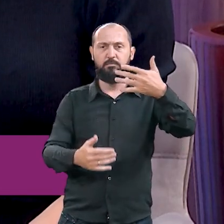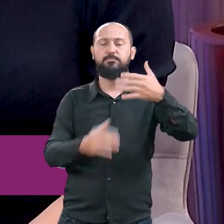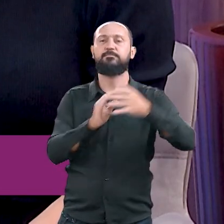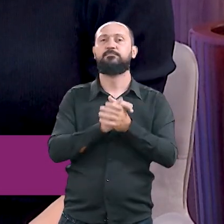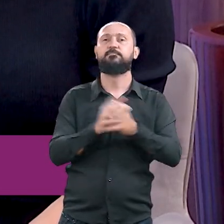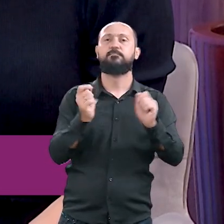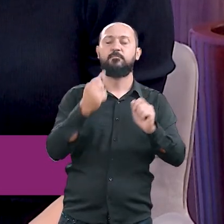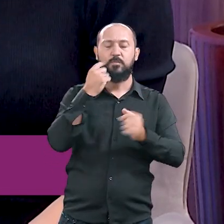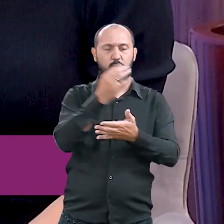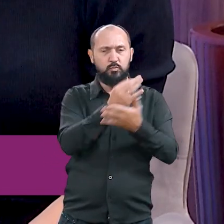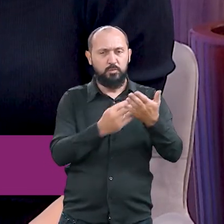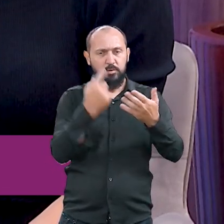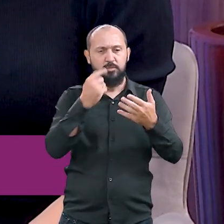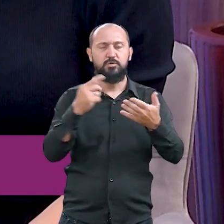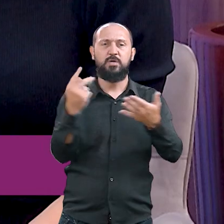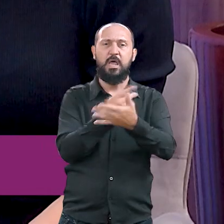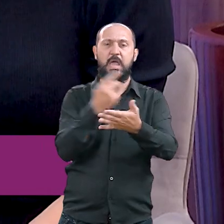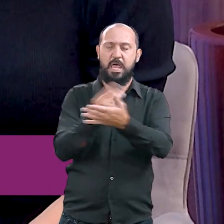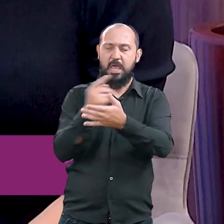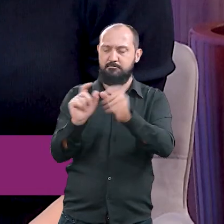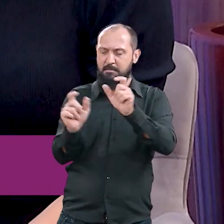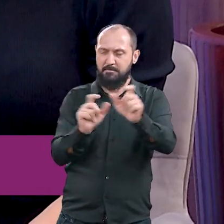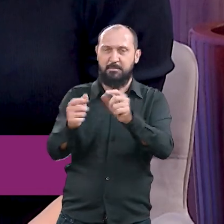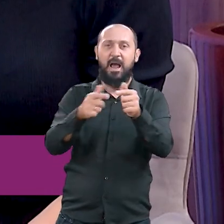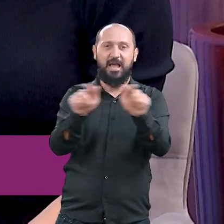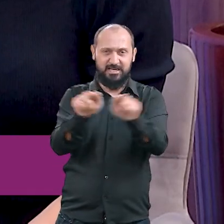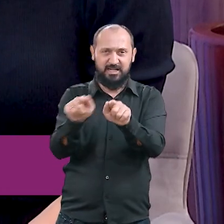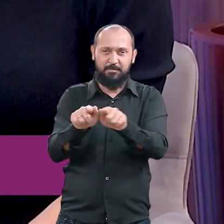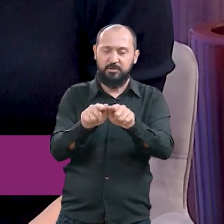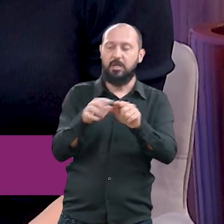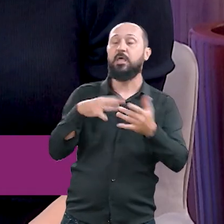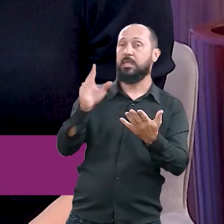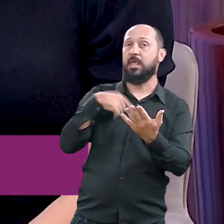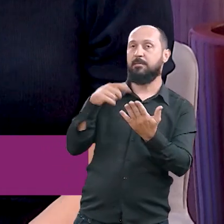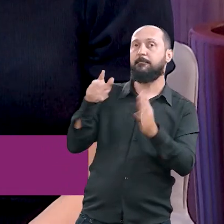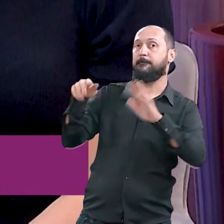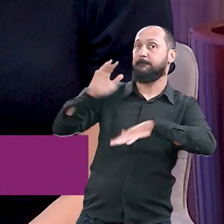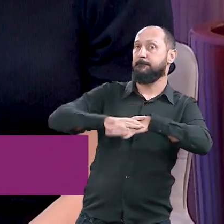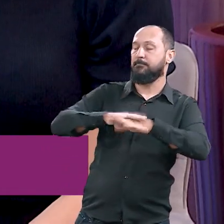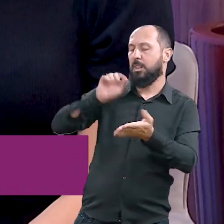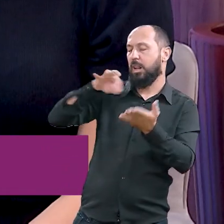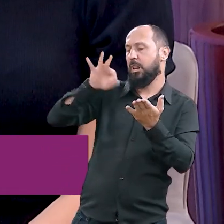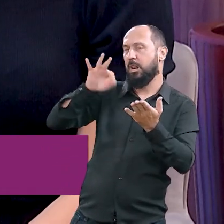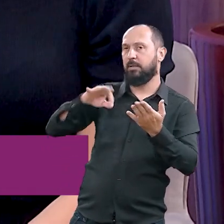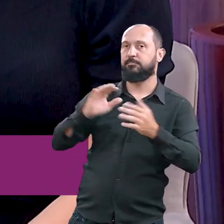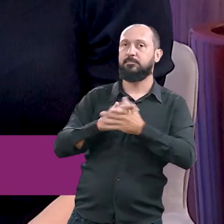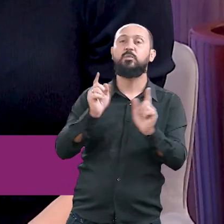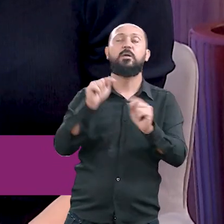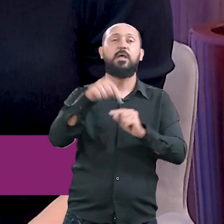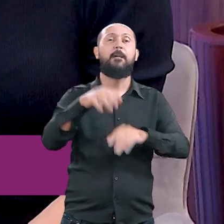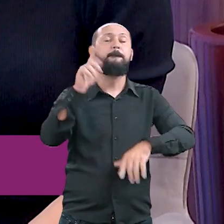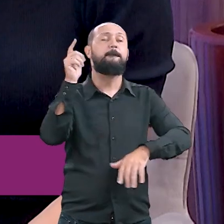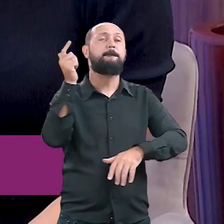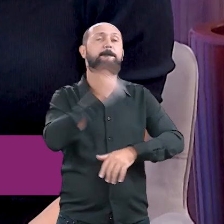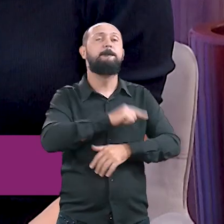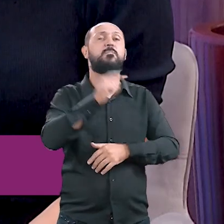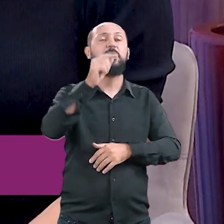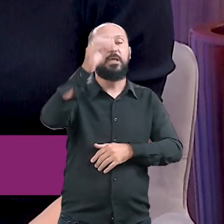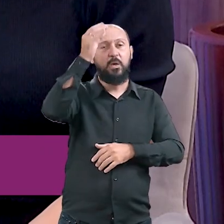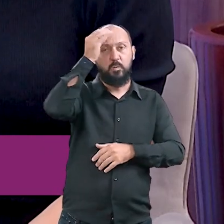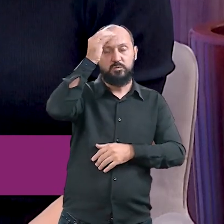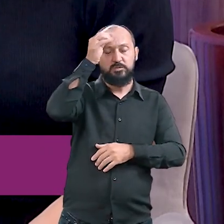tem ética. Esses são atributos do ser humano. A ferramenta de inteligência artificial, você pode mandar uma pergunta,